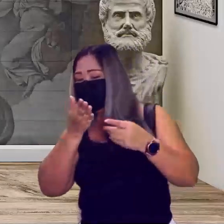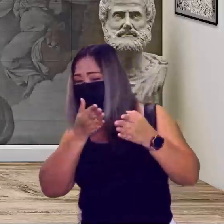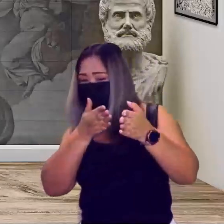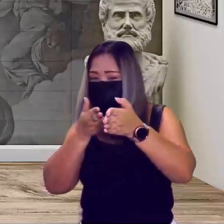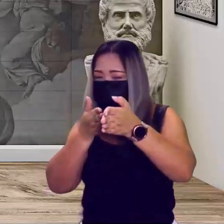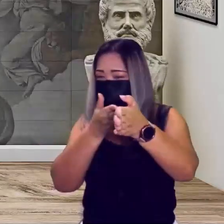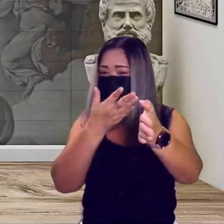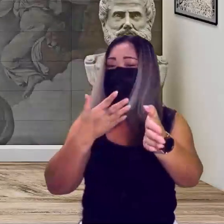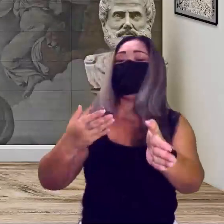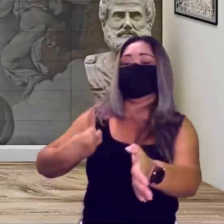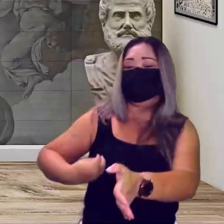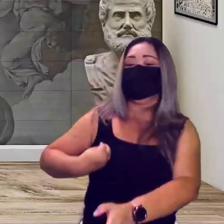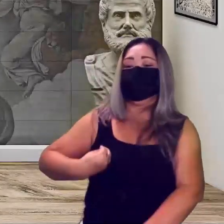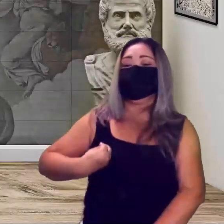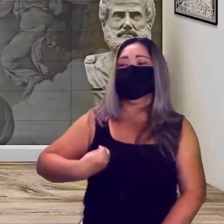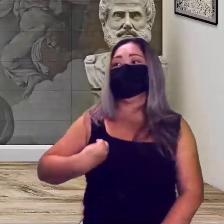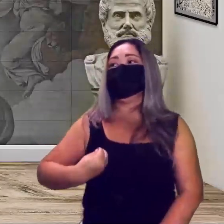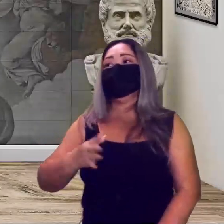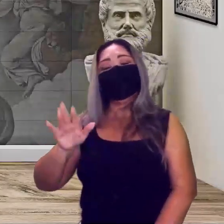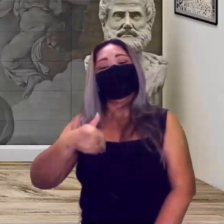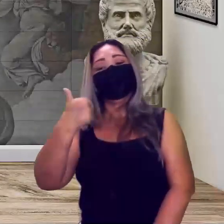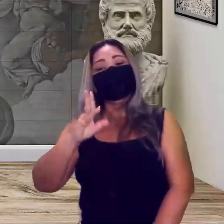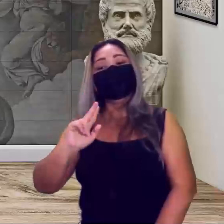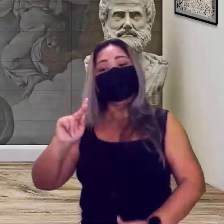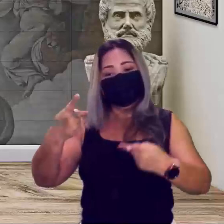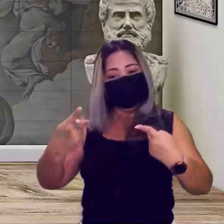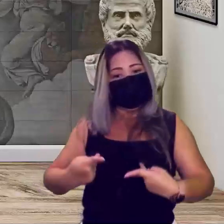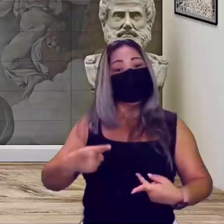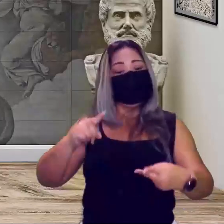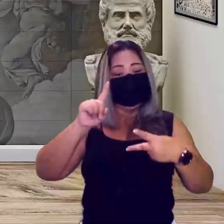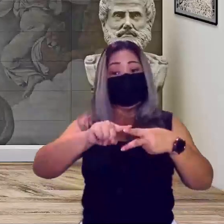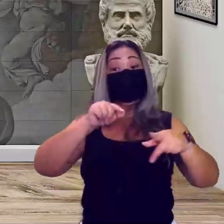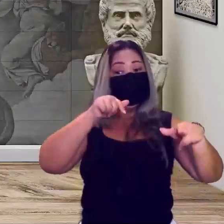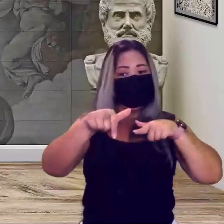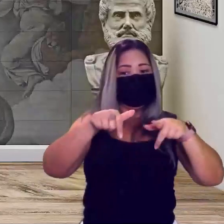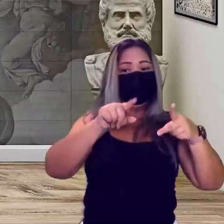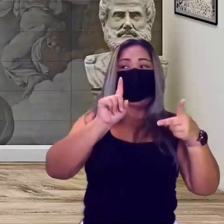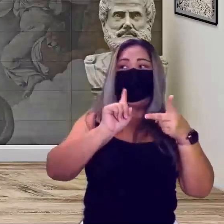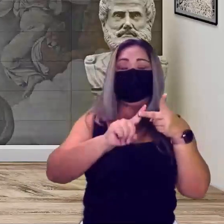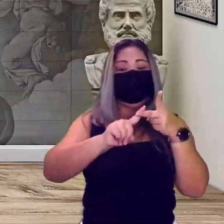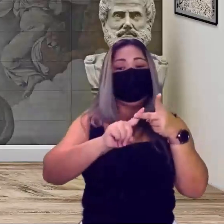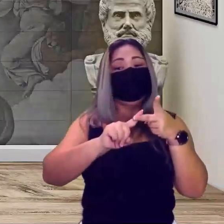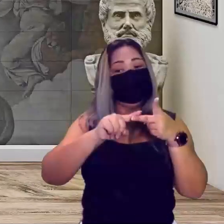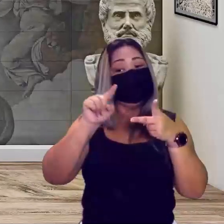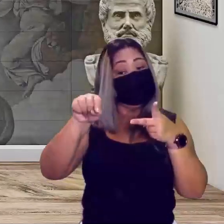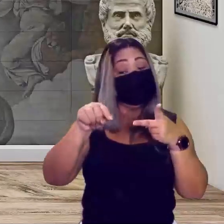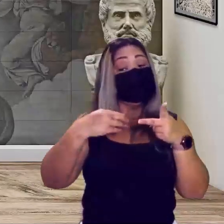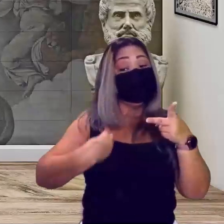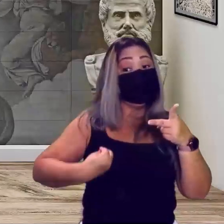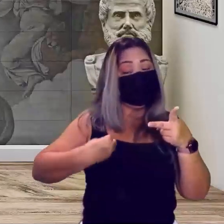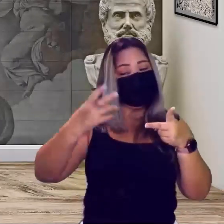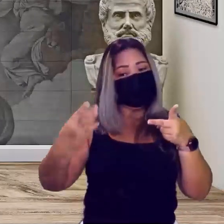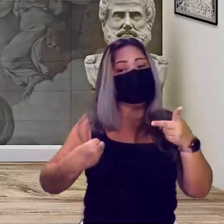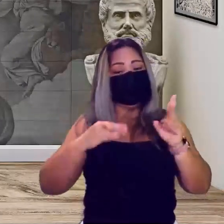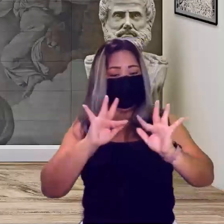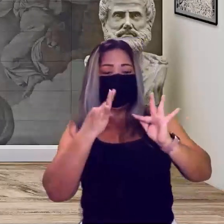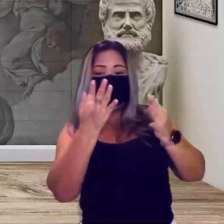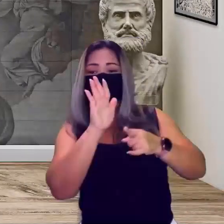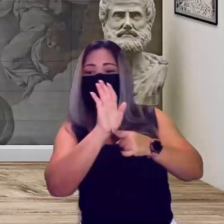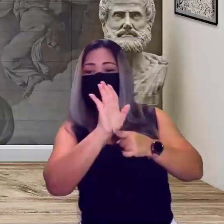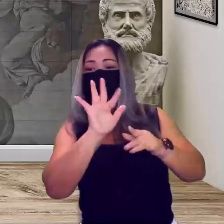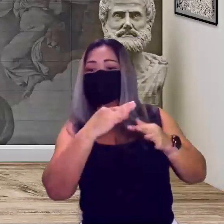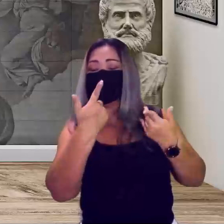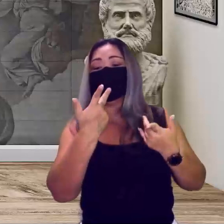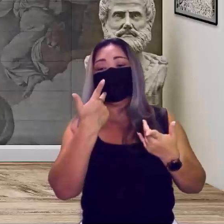na vida, tá? Muito legal. Na vida, o ser humano tem que ter um trabalho para você viver, sustentar sua família, né?